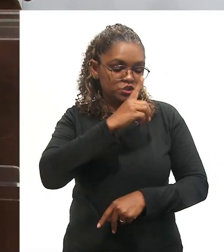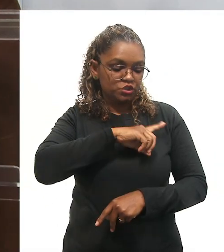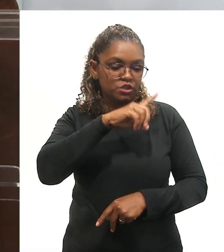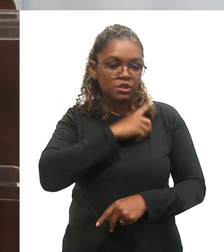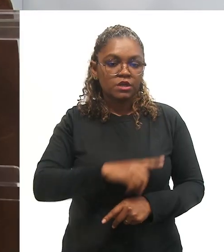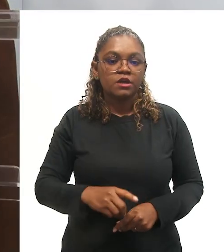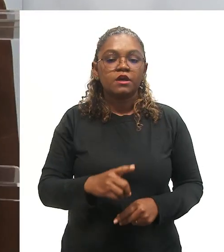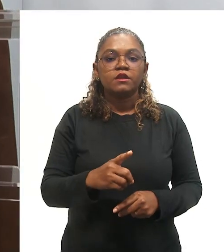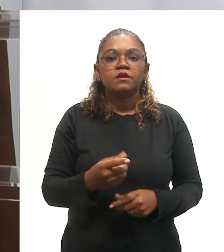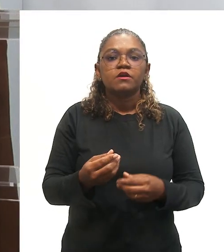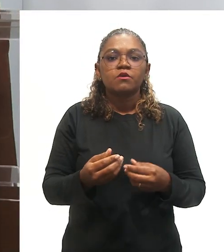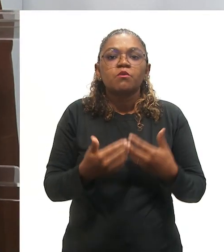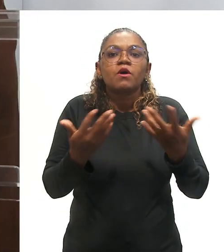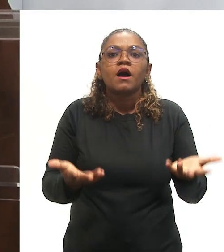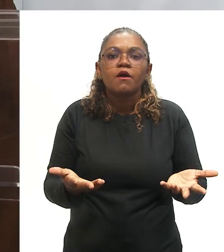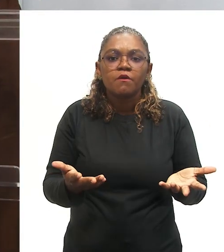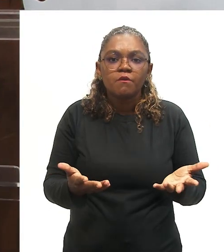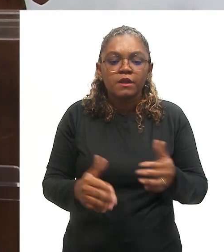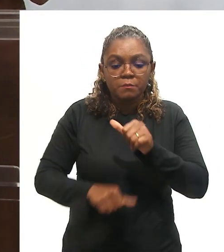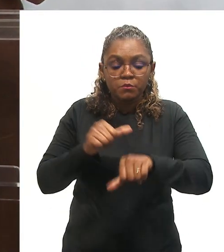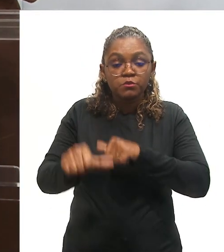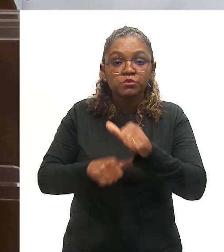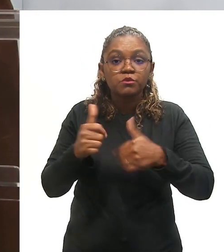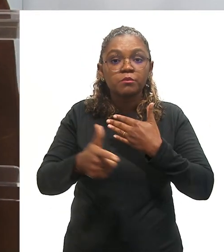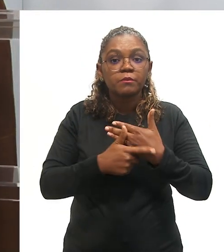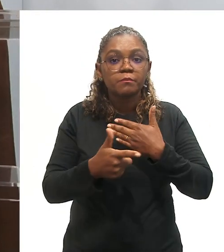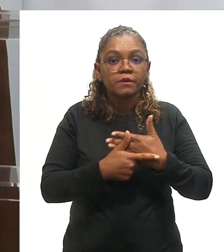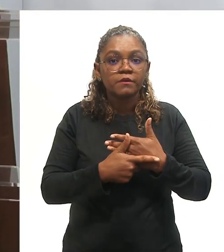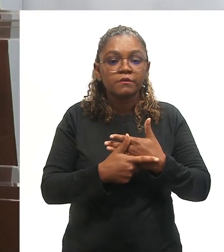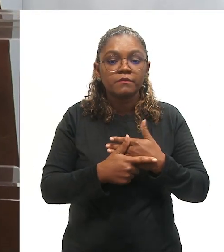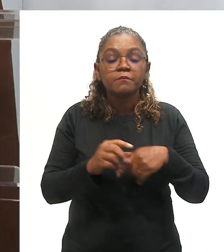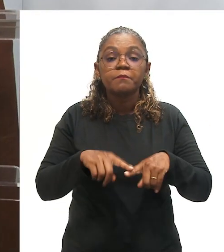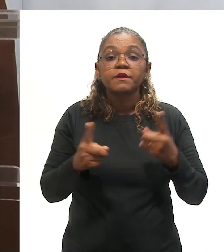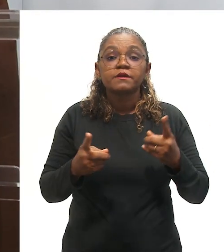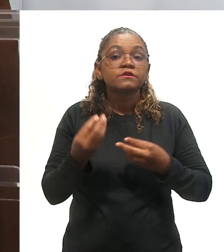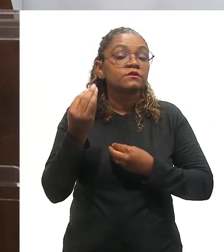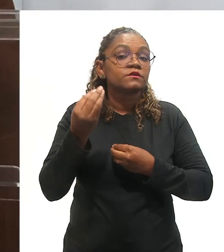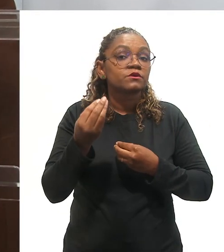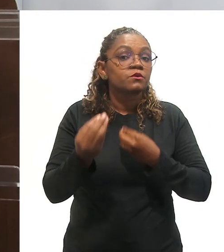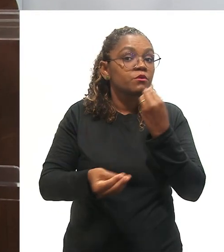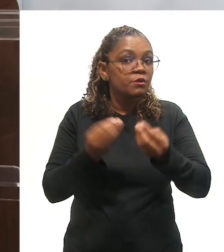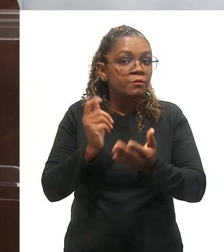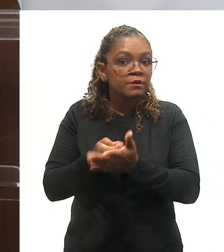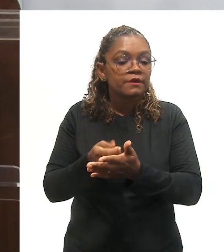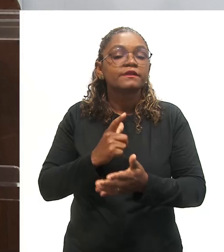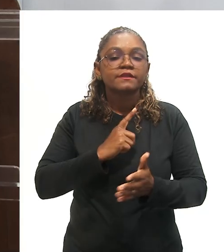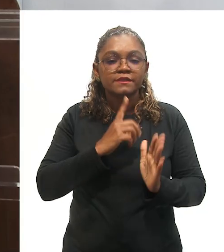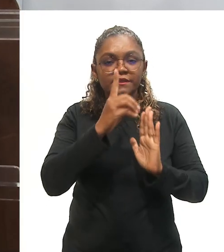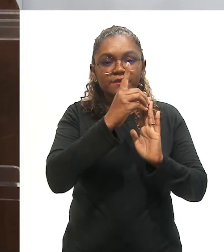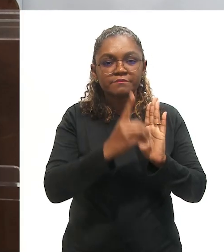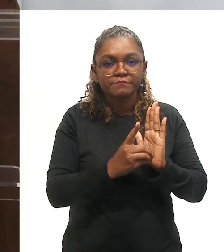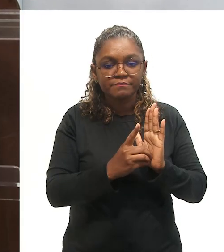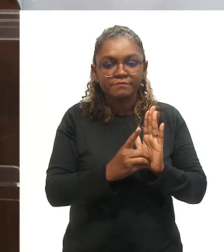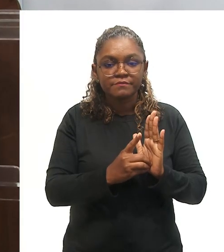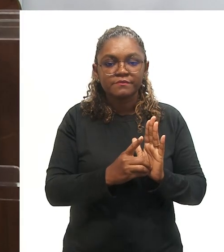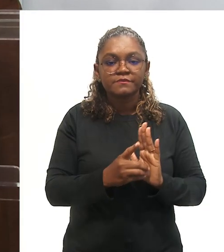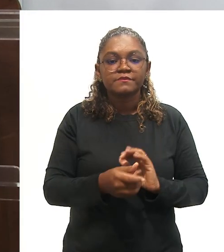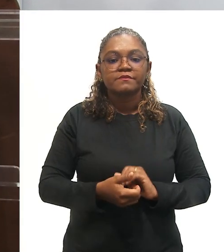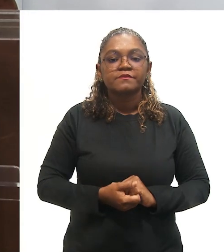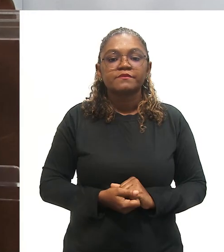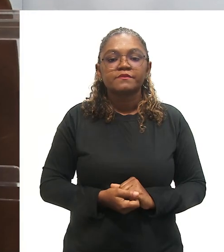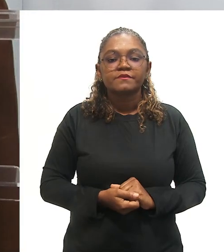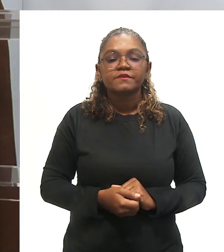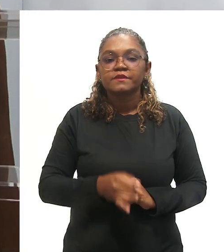ele vai receber ano que vem, vai ser inscrito restos a pagar, enfim. Existem decretos que diz que não pode